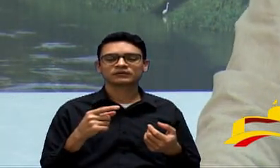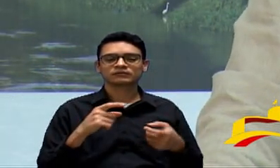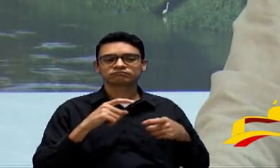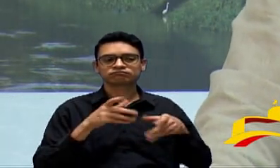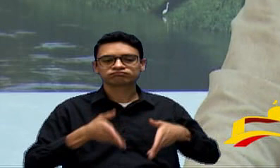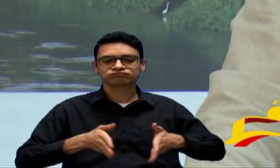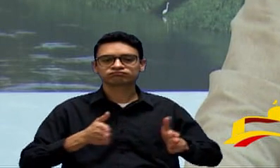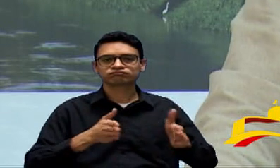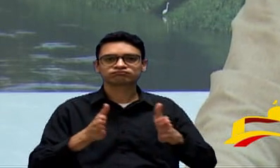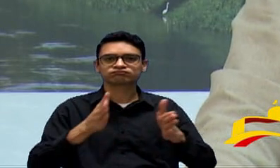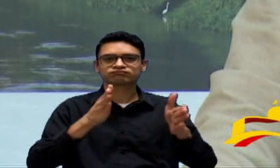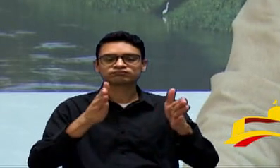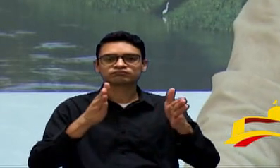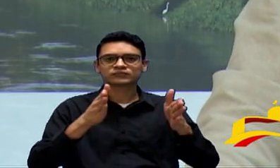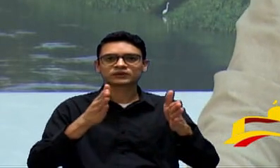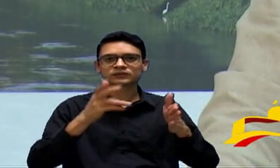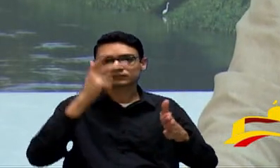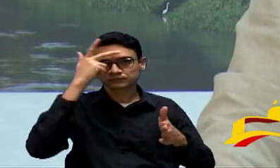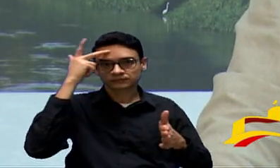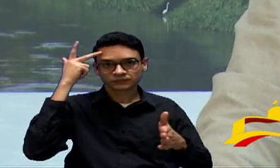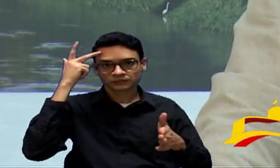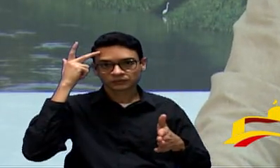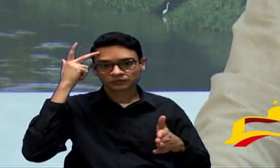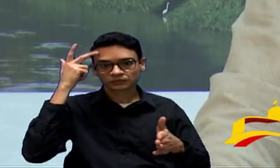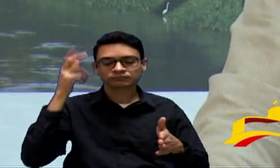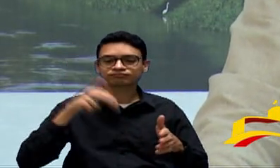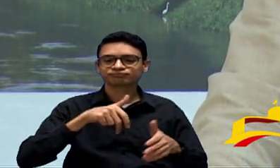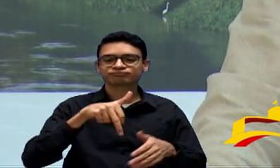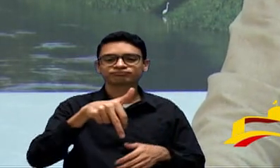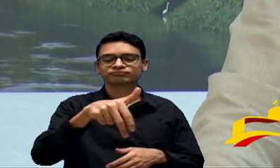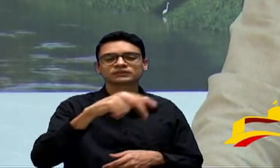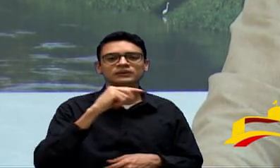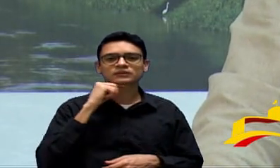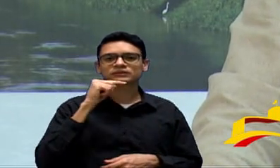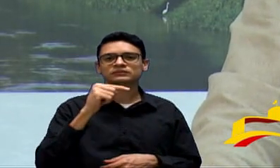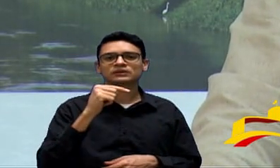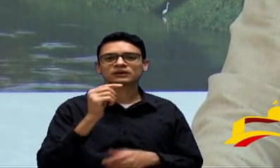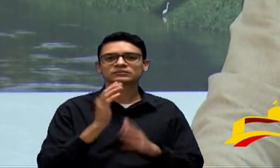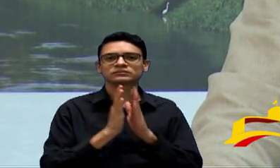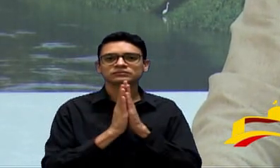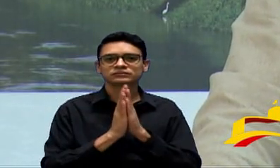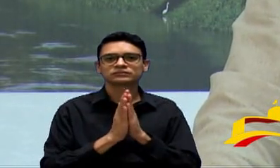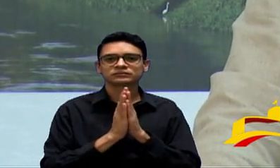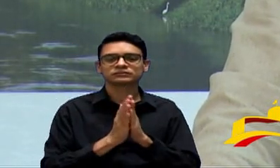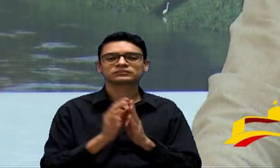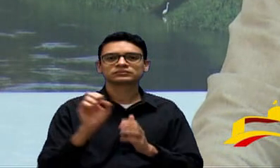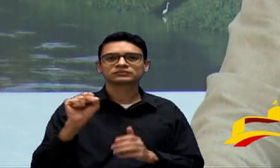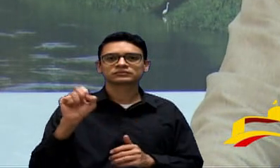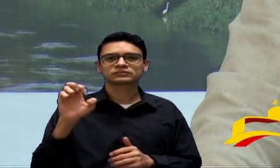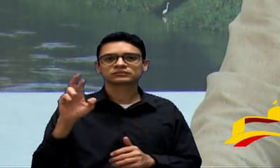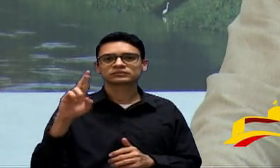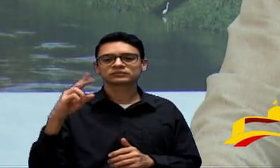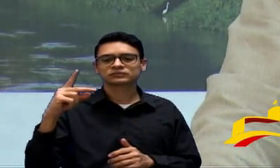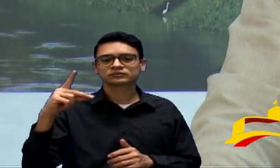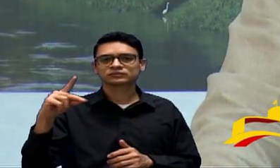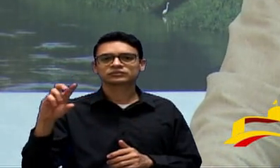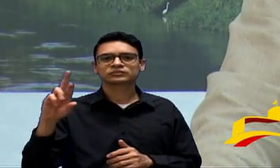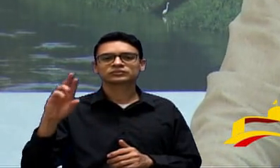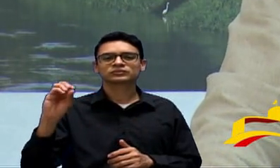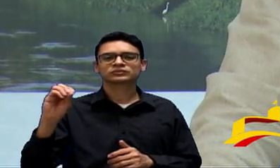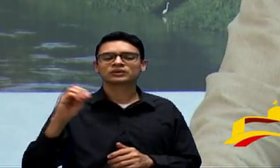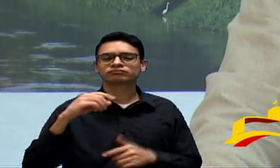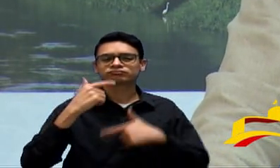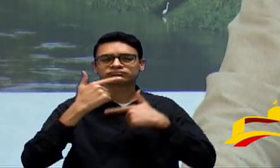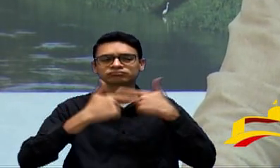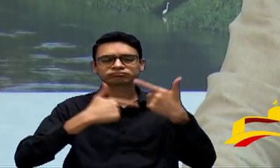elas formam situações que a pessoa não consegue transitar. Então, a gente pede o apelo aí, faz o apelo para a Serpa, ela está trabalhando muito nas regiões,